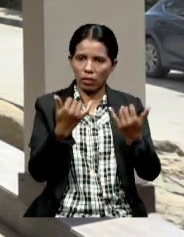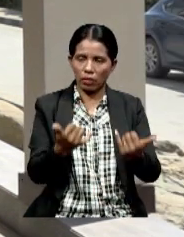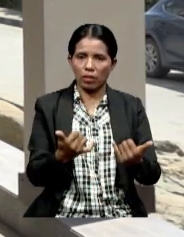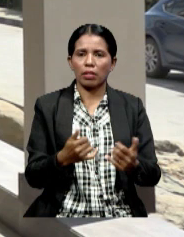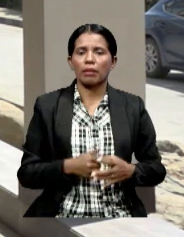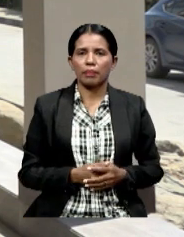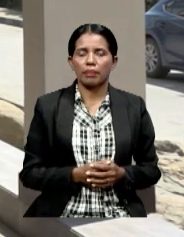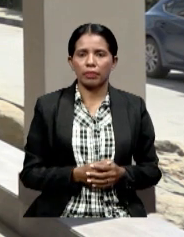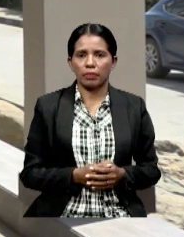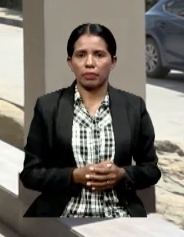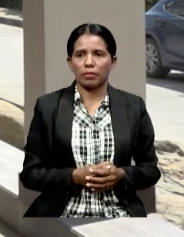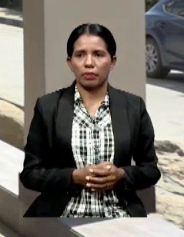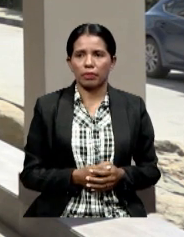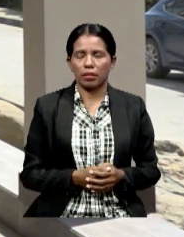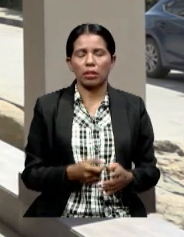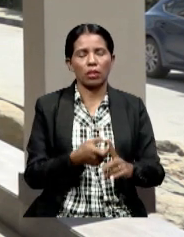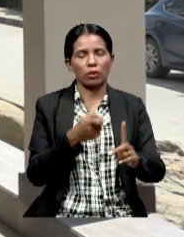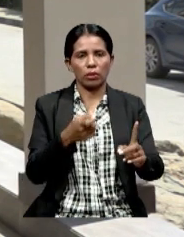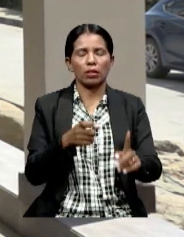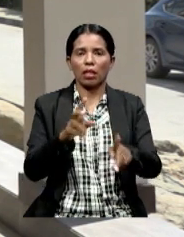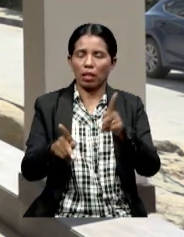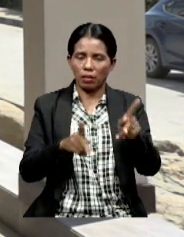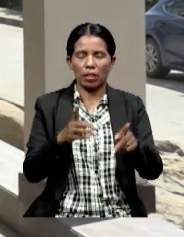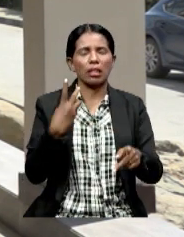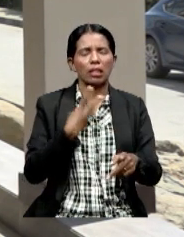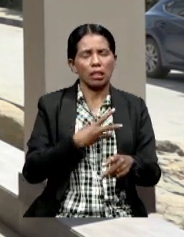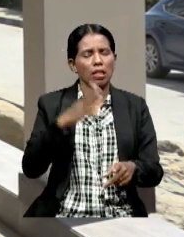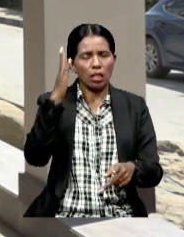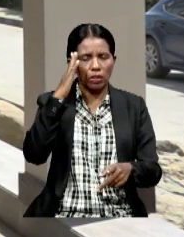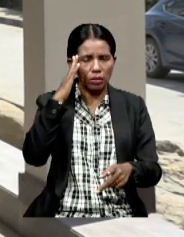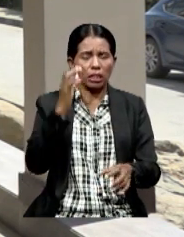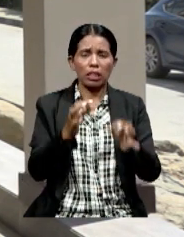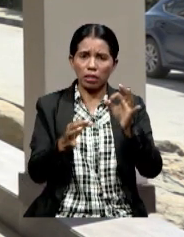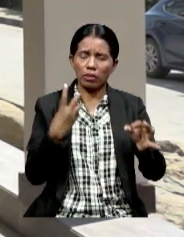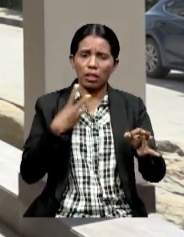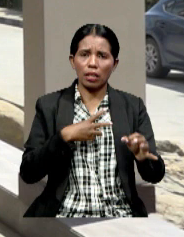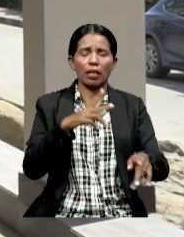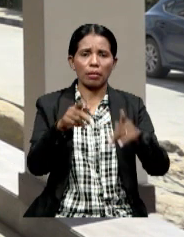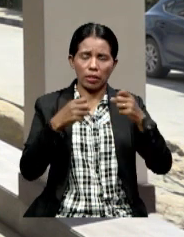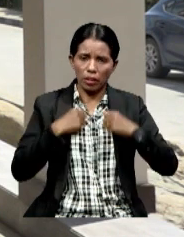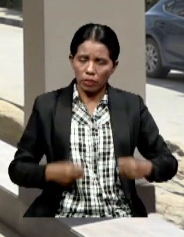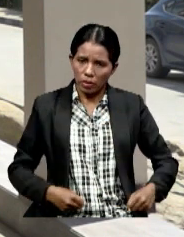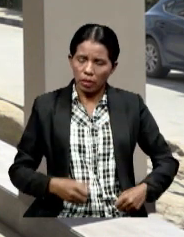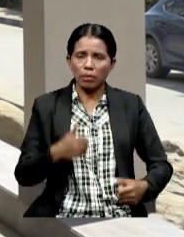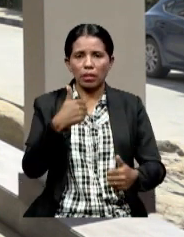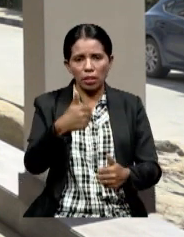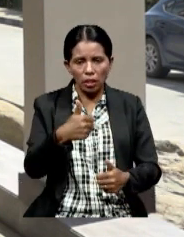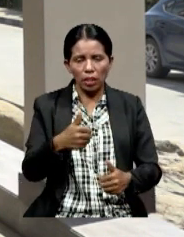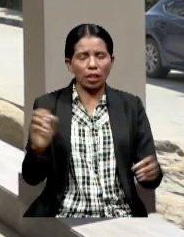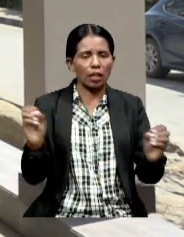vai tenha consciência rasik né. Se ta karak sociedade da que saúde la halo todang ba